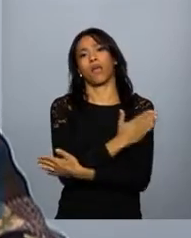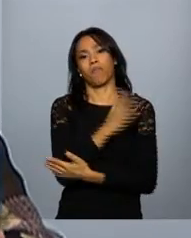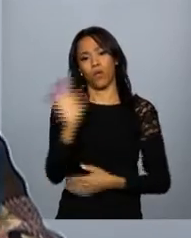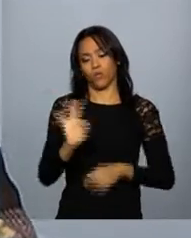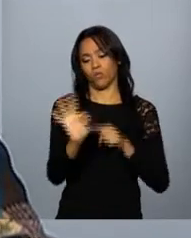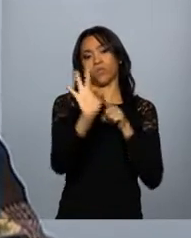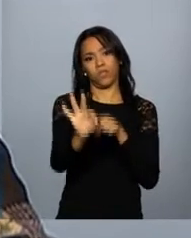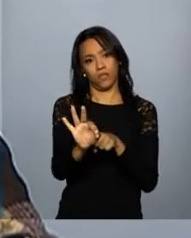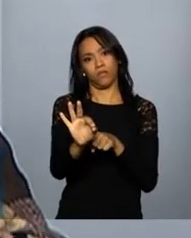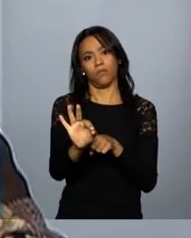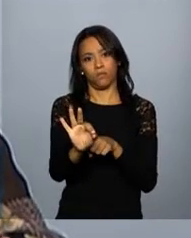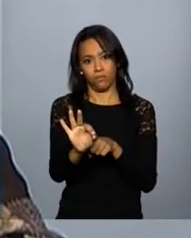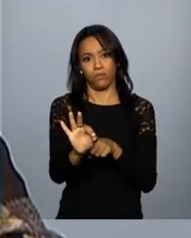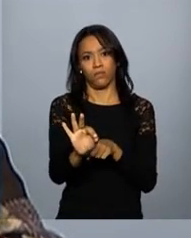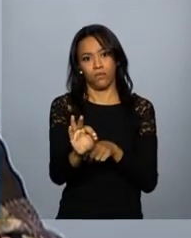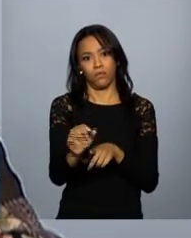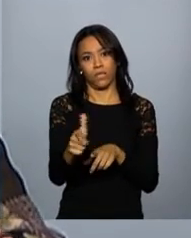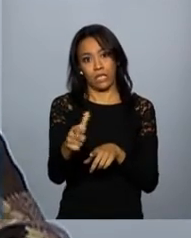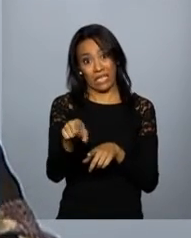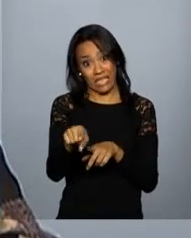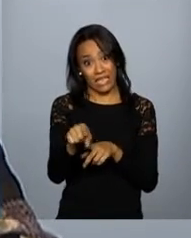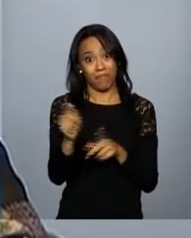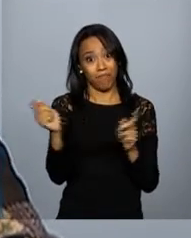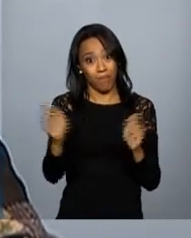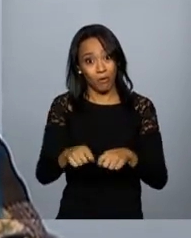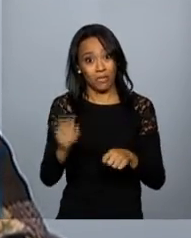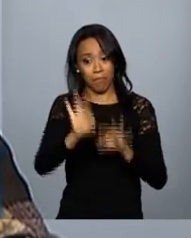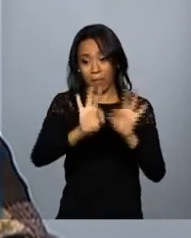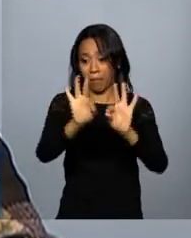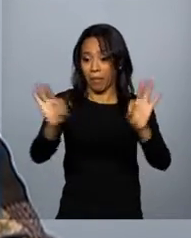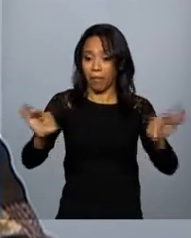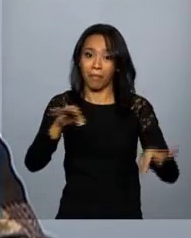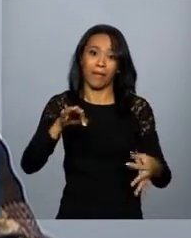mosquito antes que ele comprometa